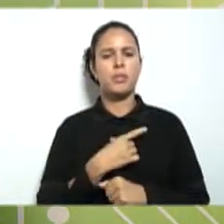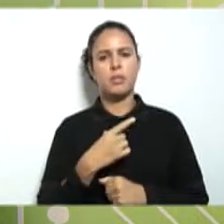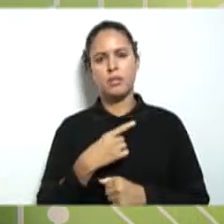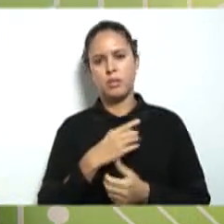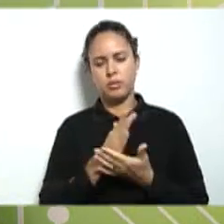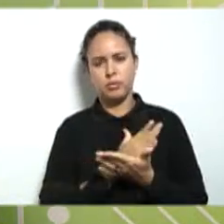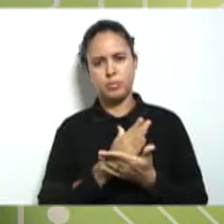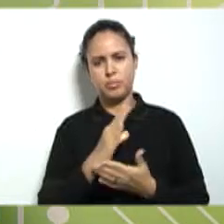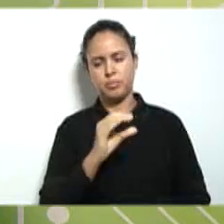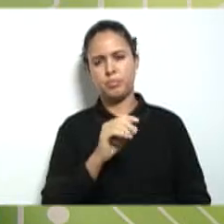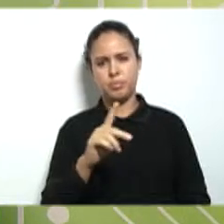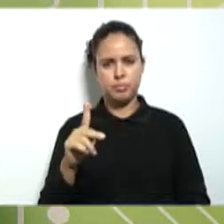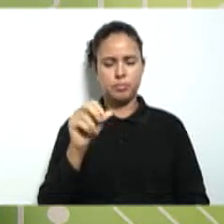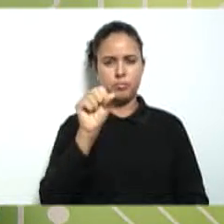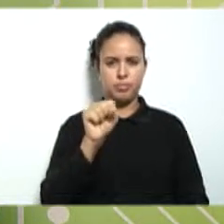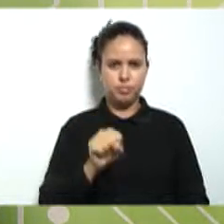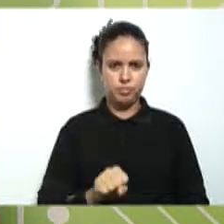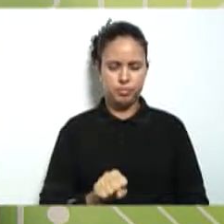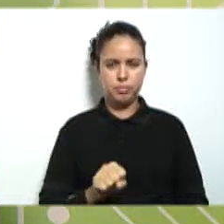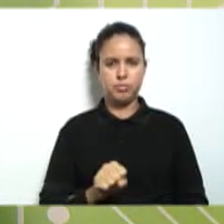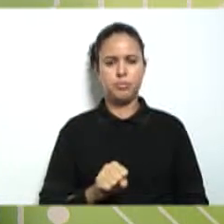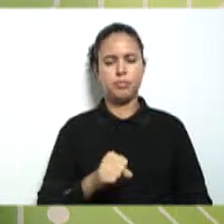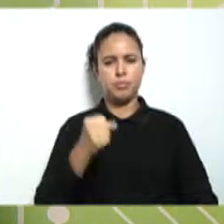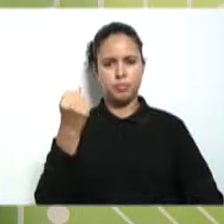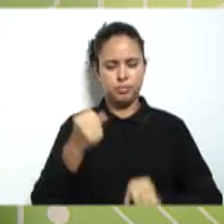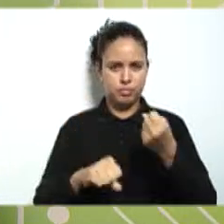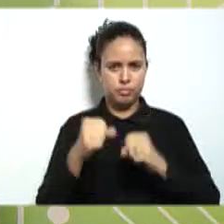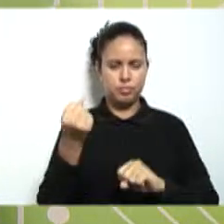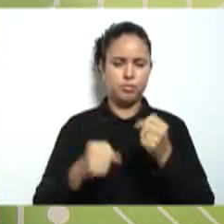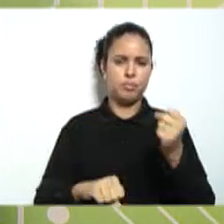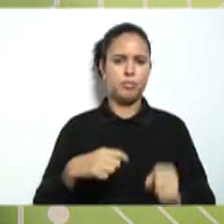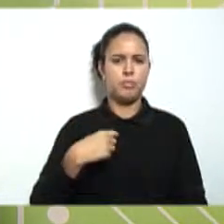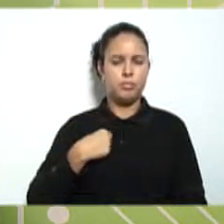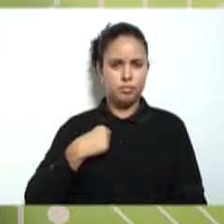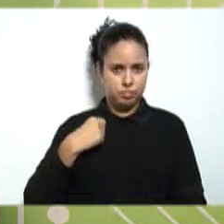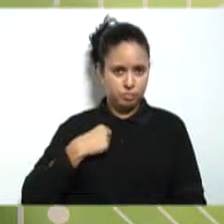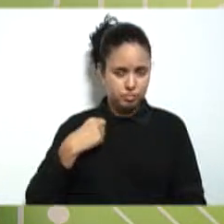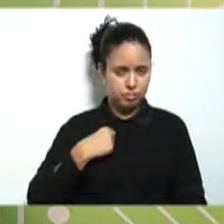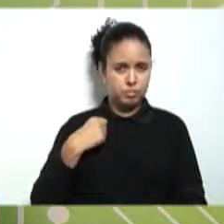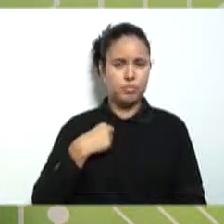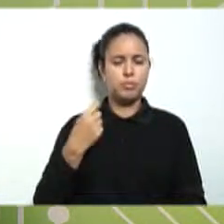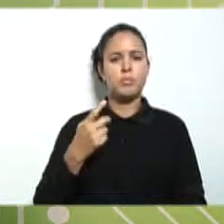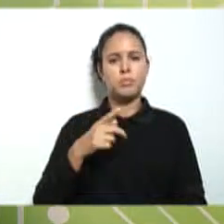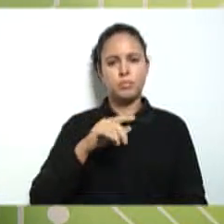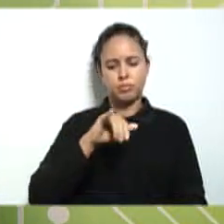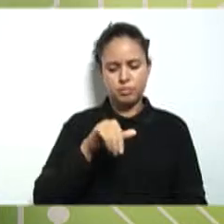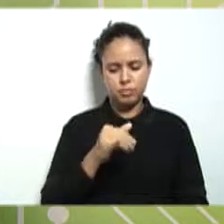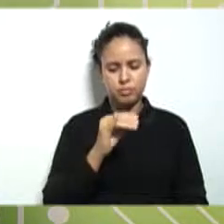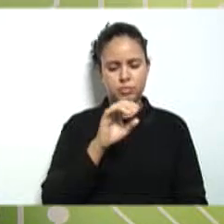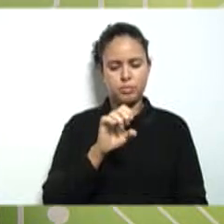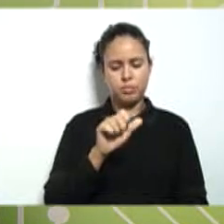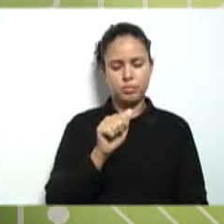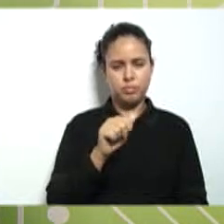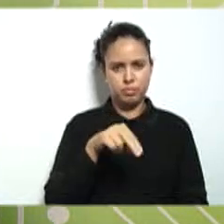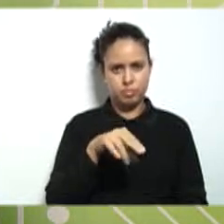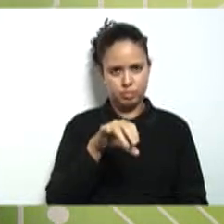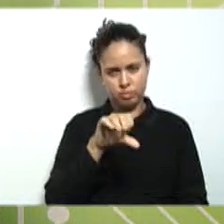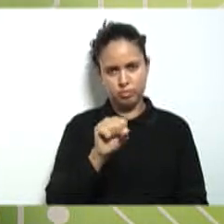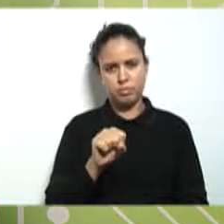produção na região sul que estão atuando na indústria têxtil, fazendo coisas de tecidos jeans, né, calça jeans, jaqueta jeans e